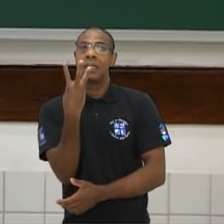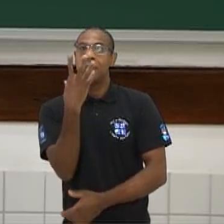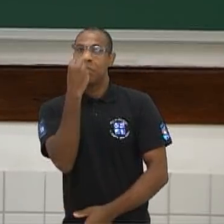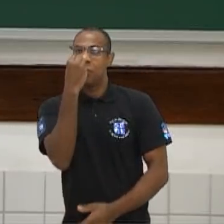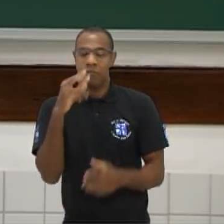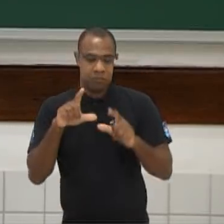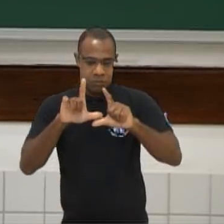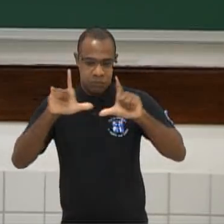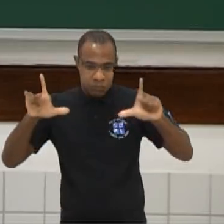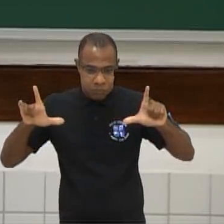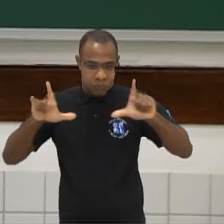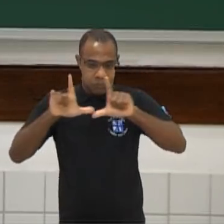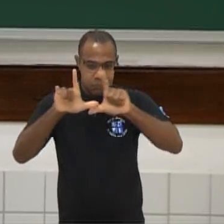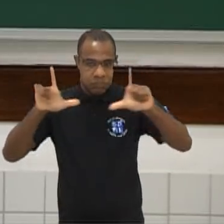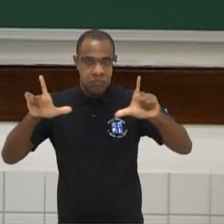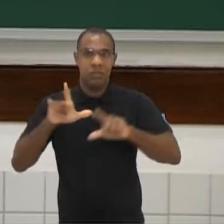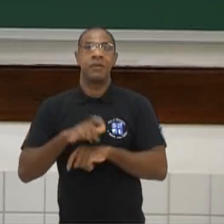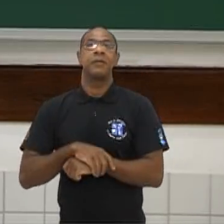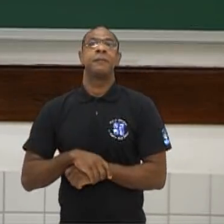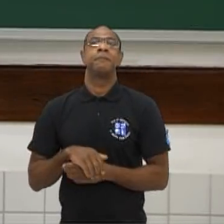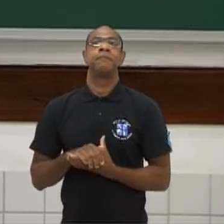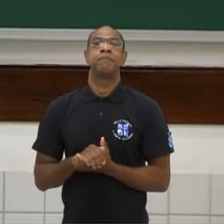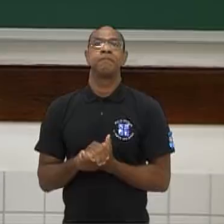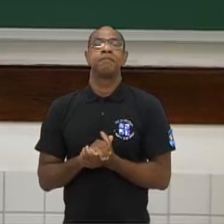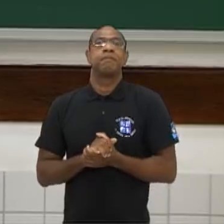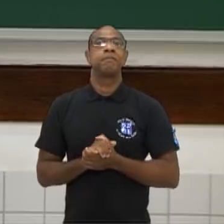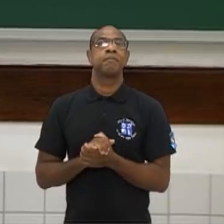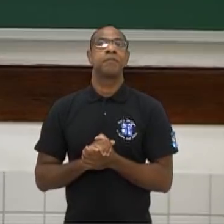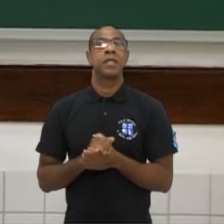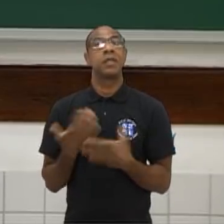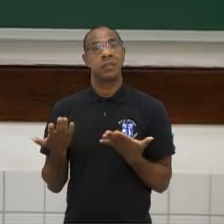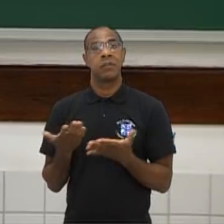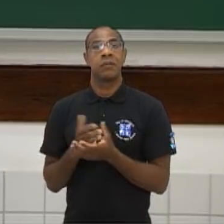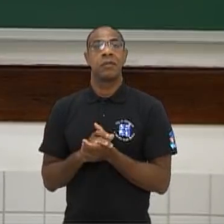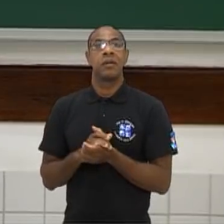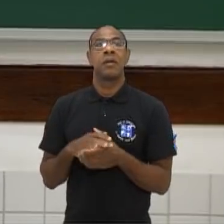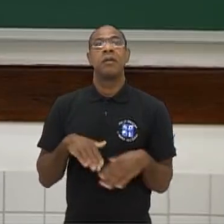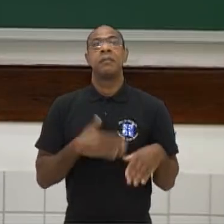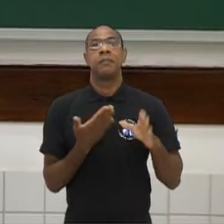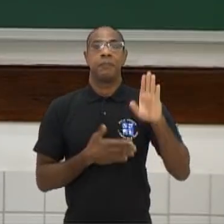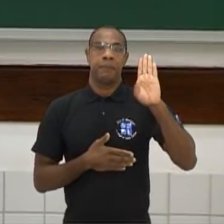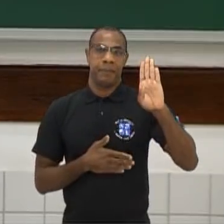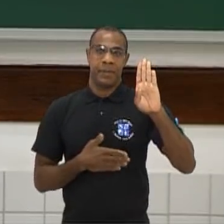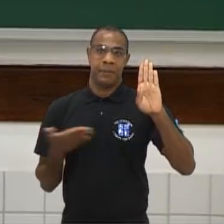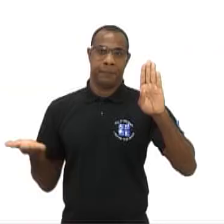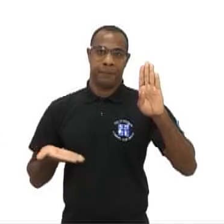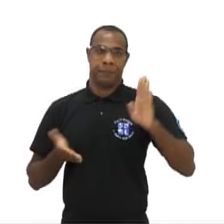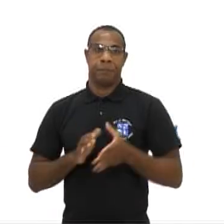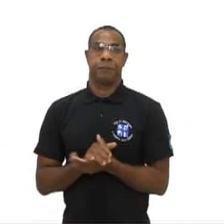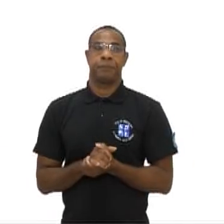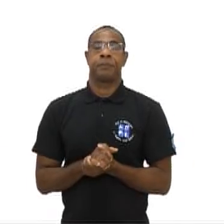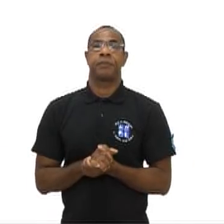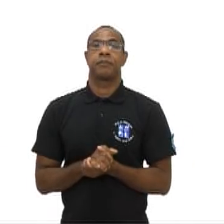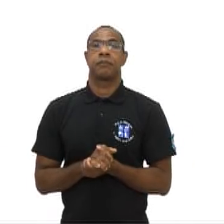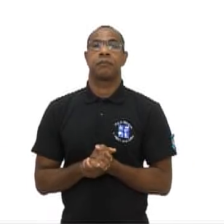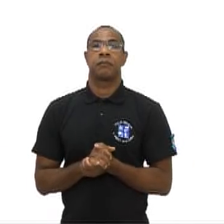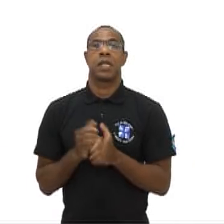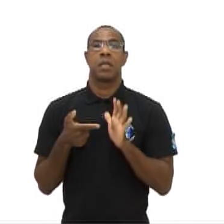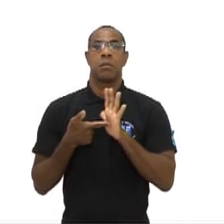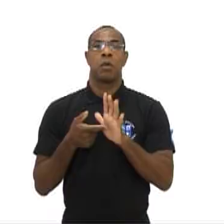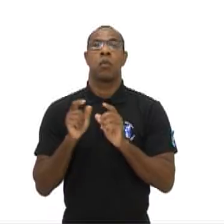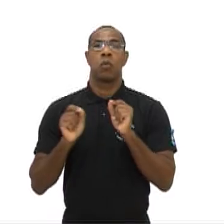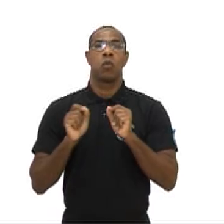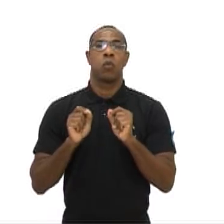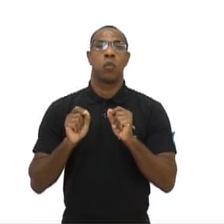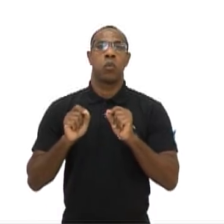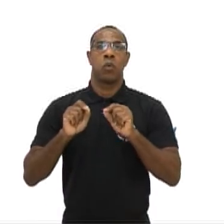real mesmo, e você tinha 2 imagens apenas, certo? Então vamos ali para a letra B agora. Na letra B, ele fornece para a gente um